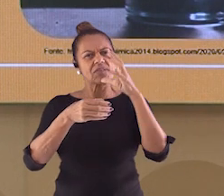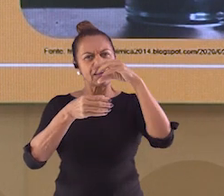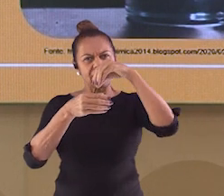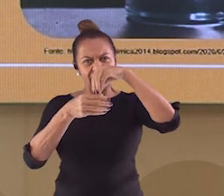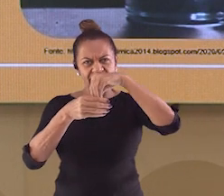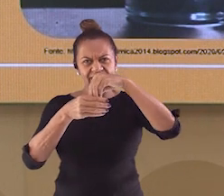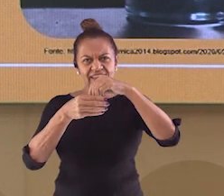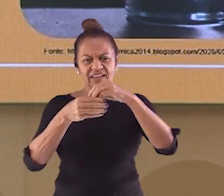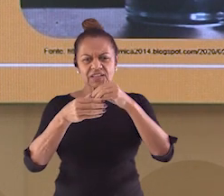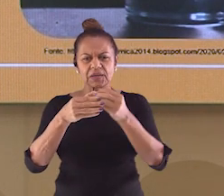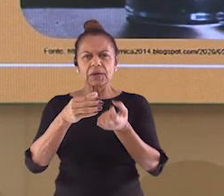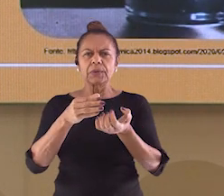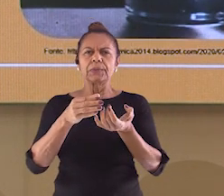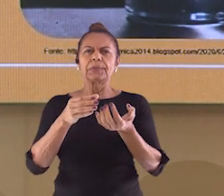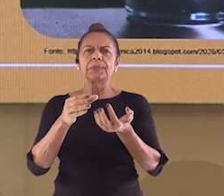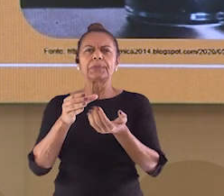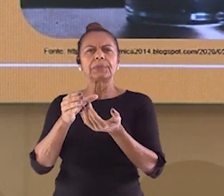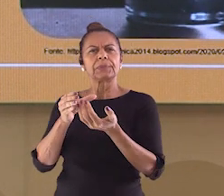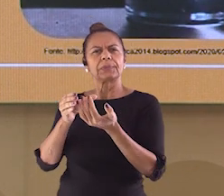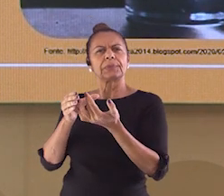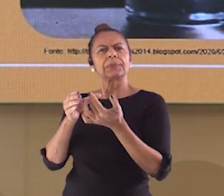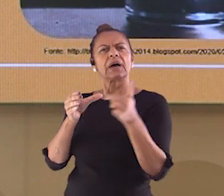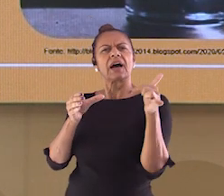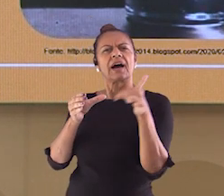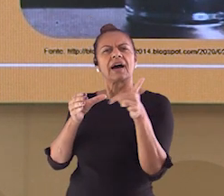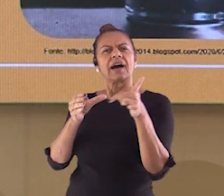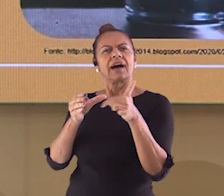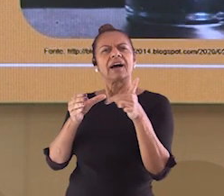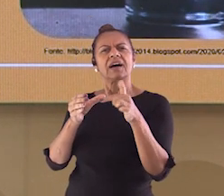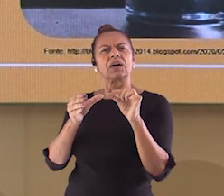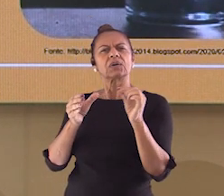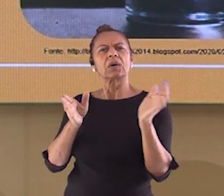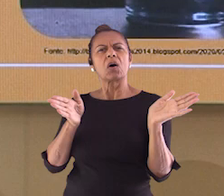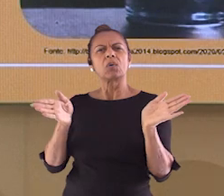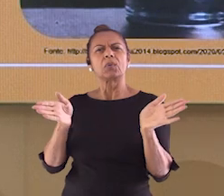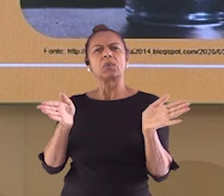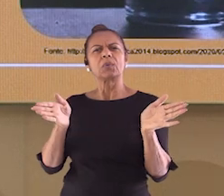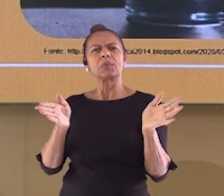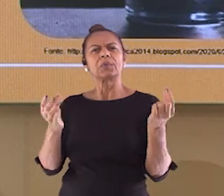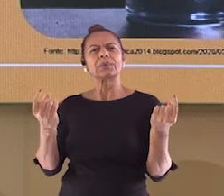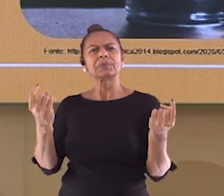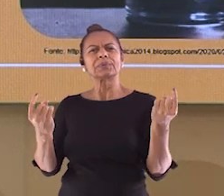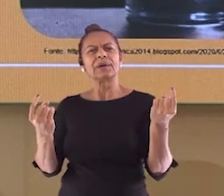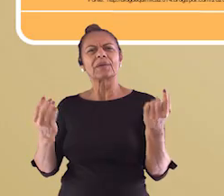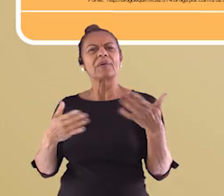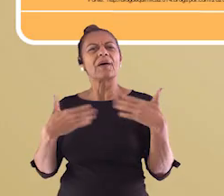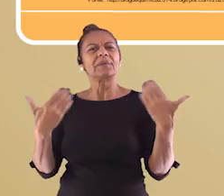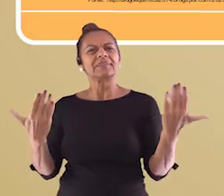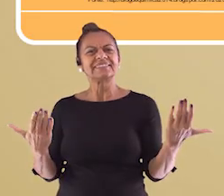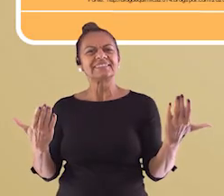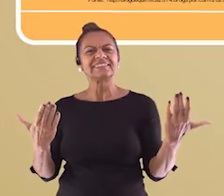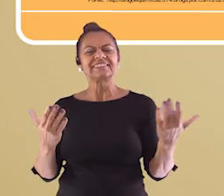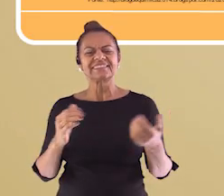fenômeno químico ou letra B, um fenômeno físico? Eu vou te dar 15 segundos.